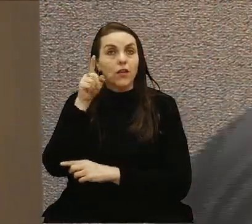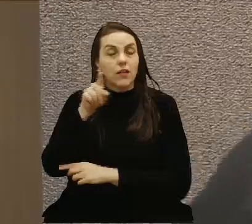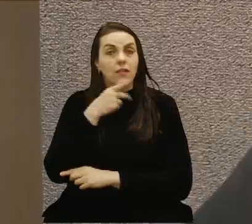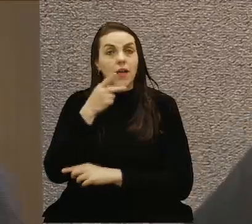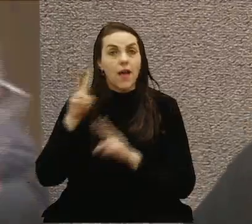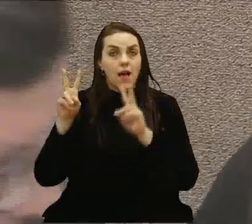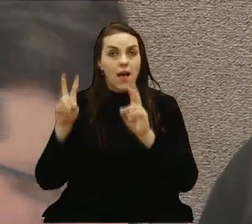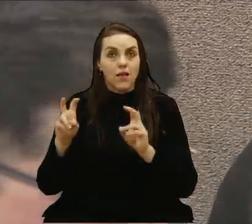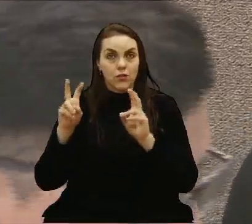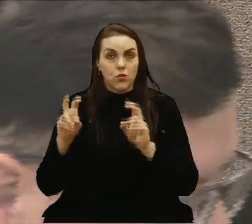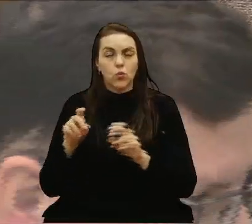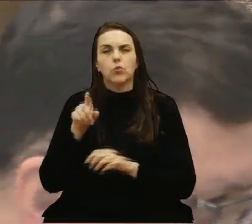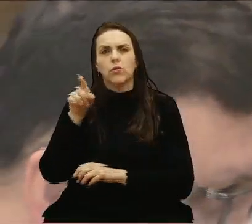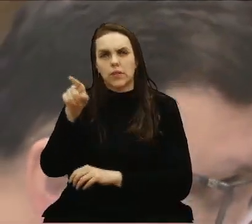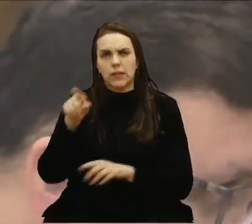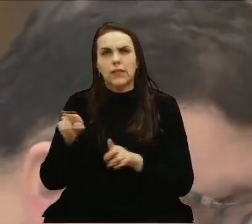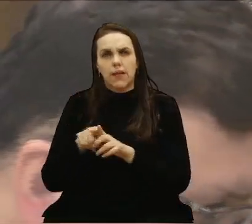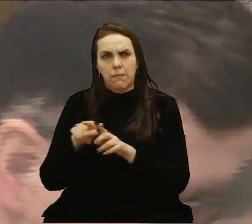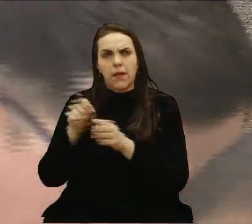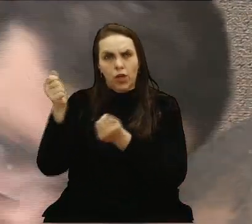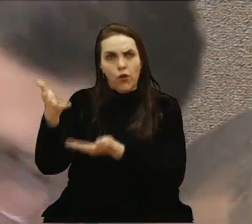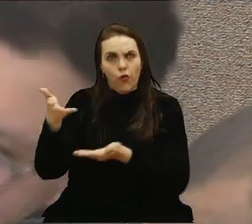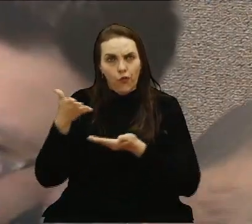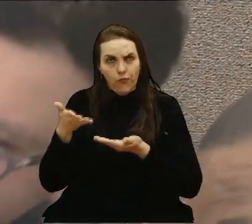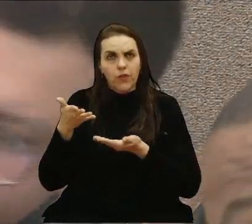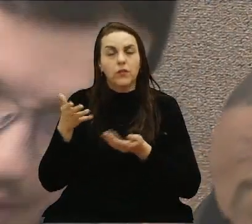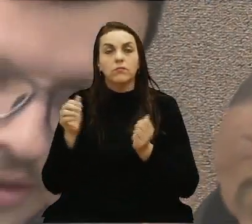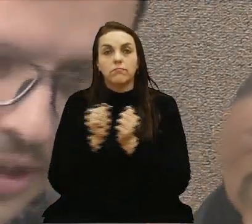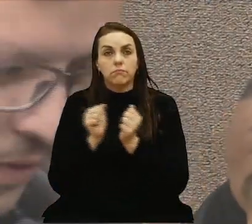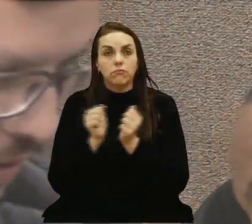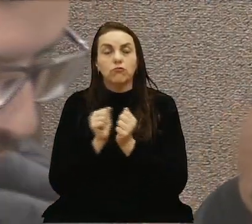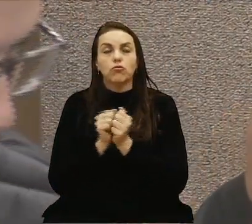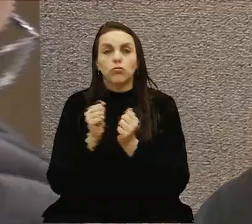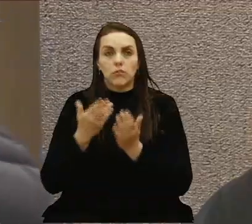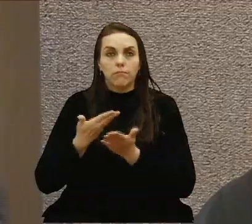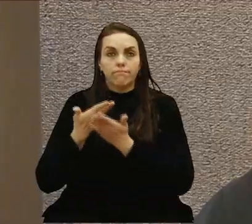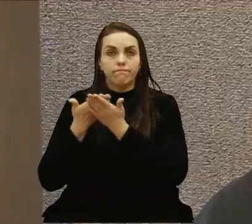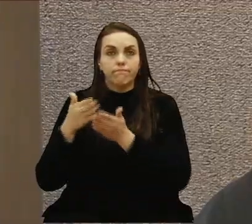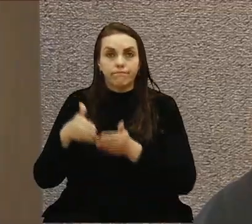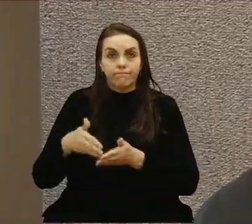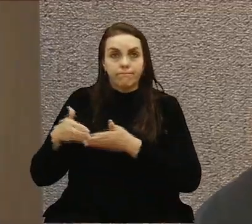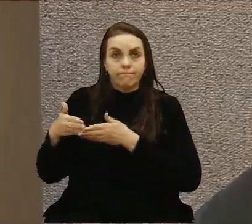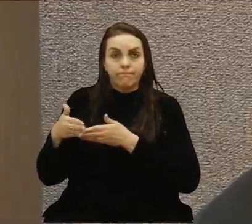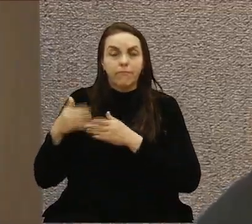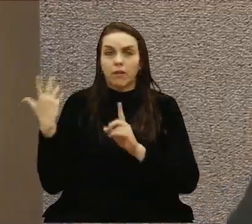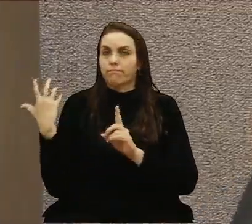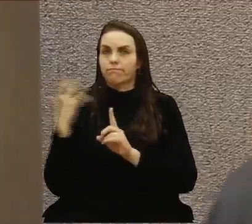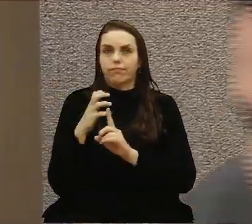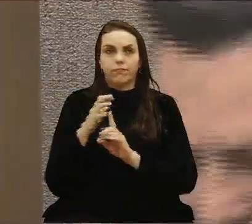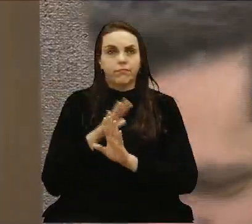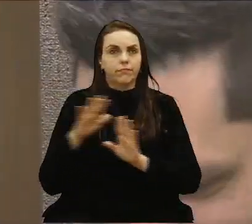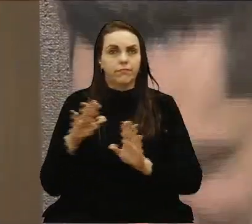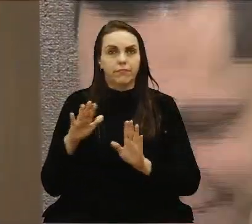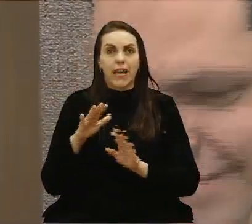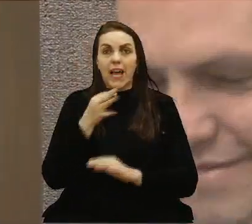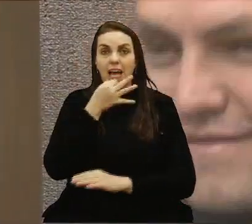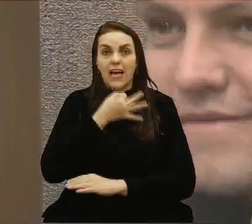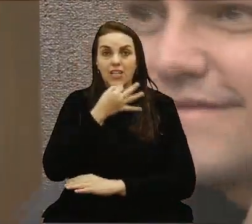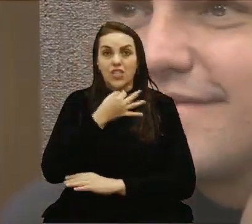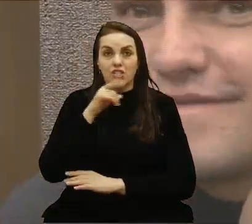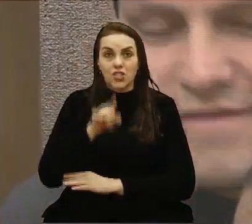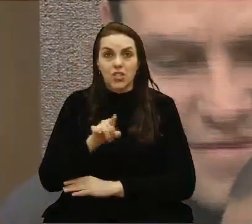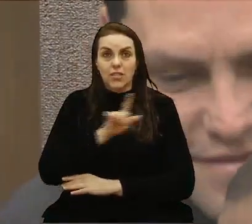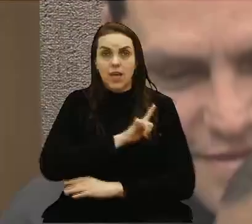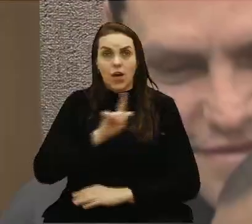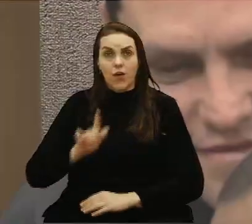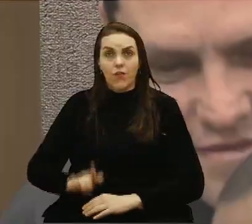assunto, e o senhor também lhe convido, para a gente fazer uma moção de repúdio à ideia do governador de colocar Caxias do Sul na vala